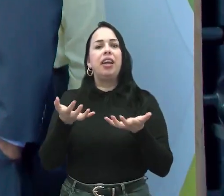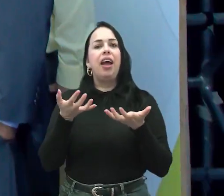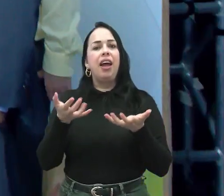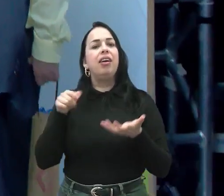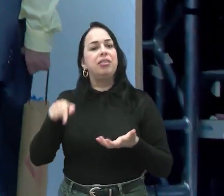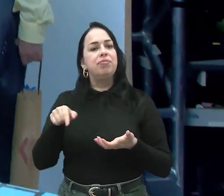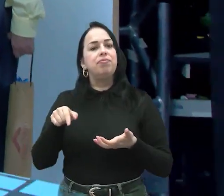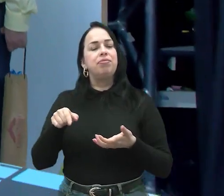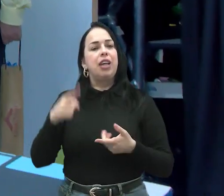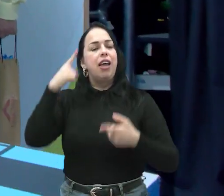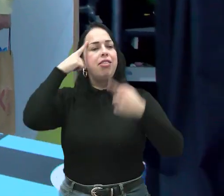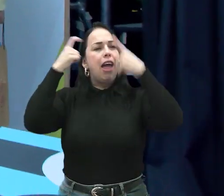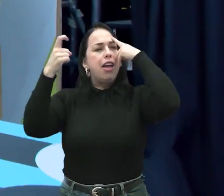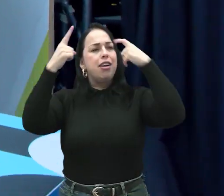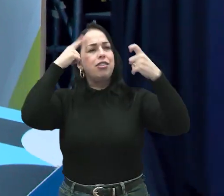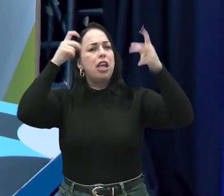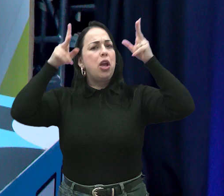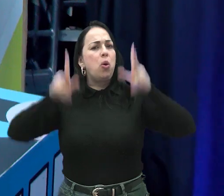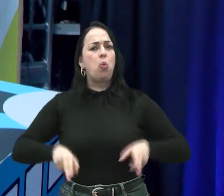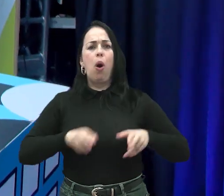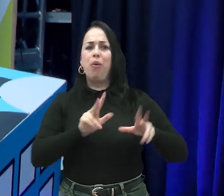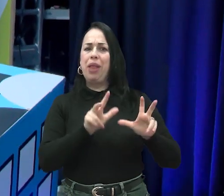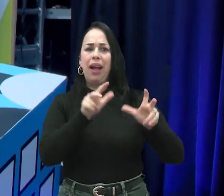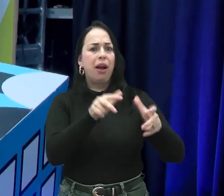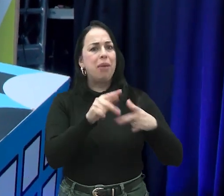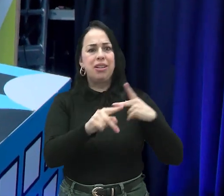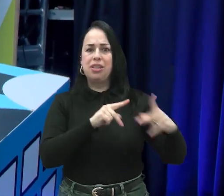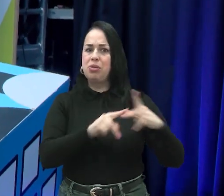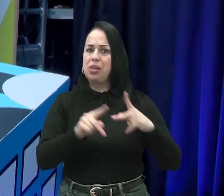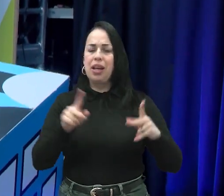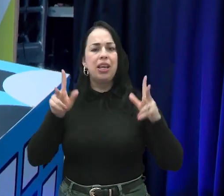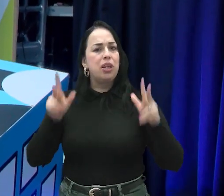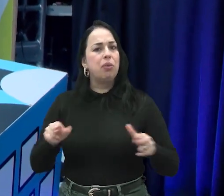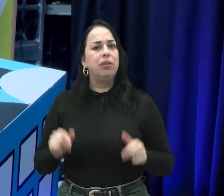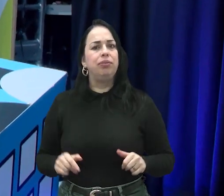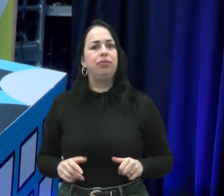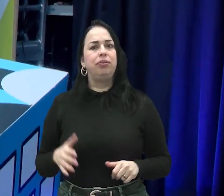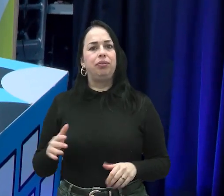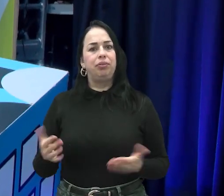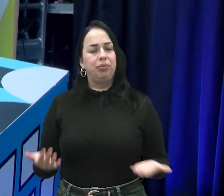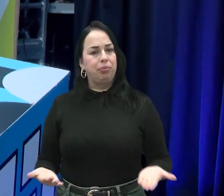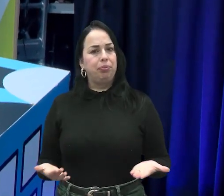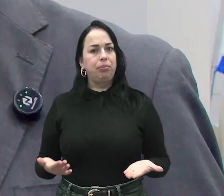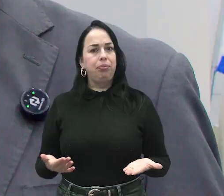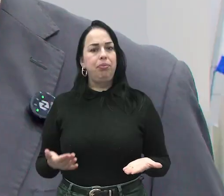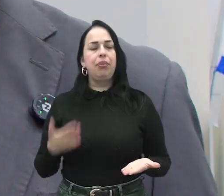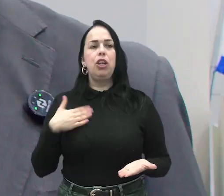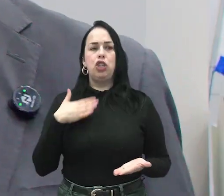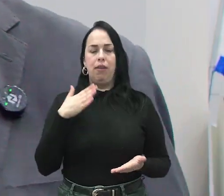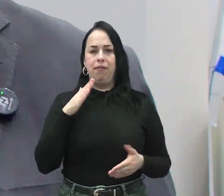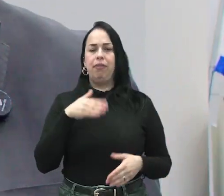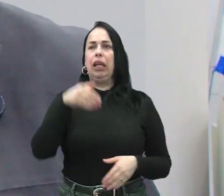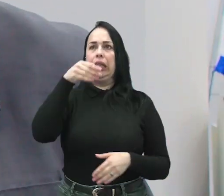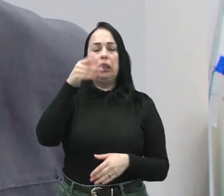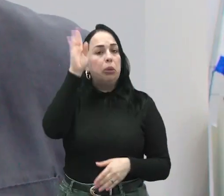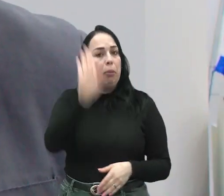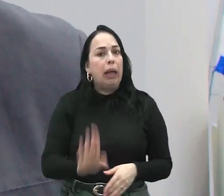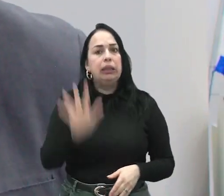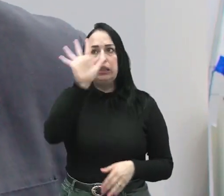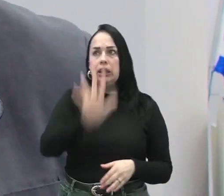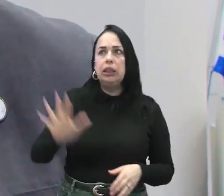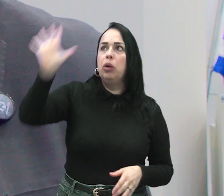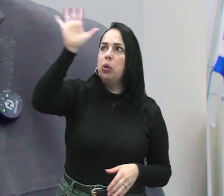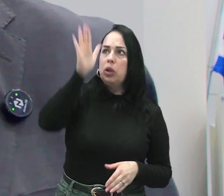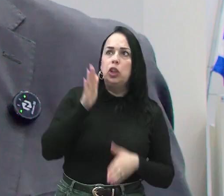destacou que pretende levar à sua cidade ideias implementadas pela Casa Legislativa joseense. Estive em várias câmaras